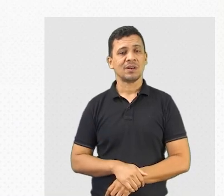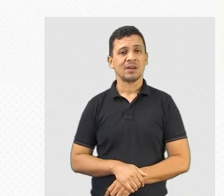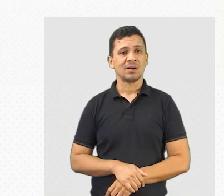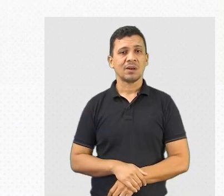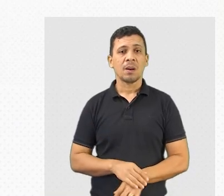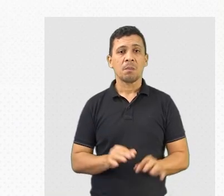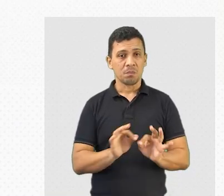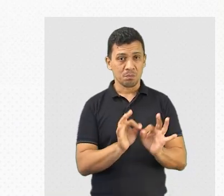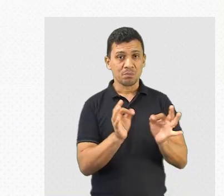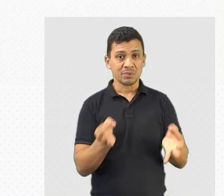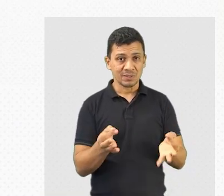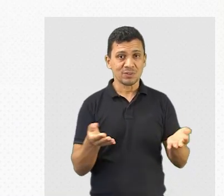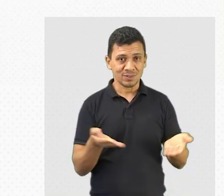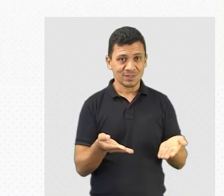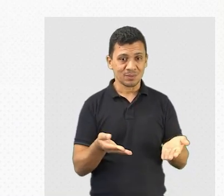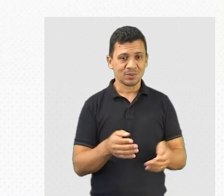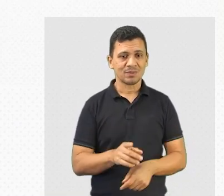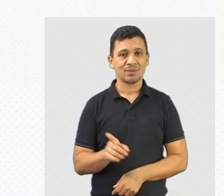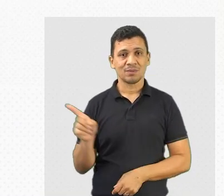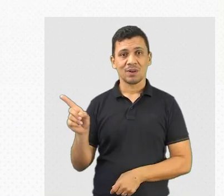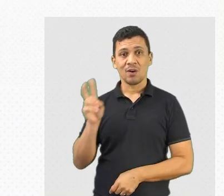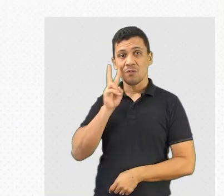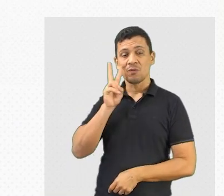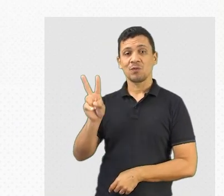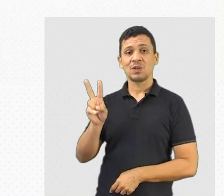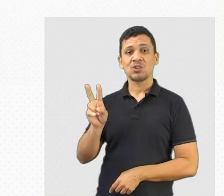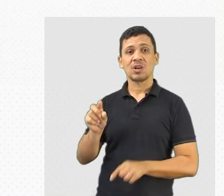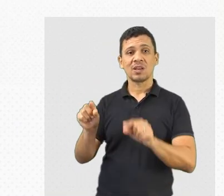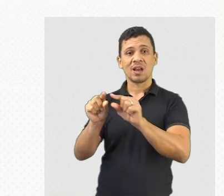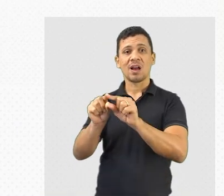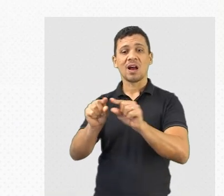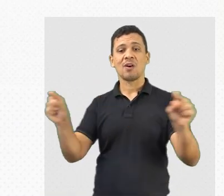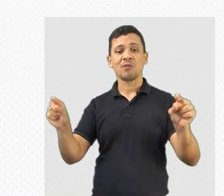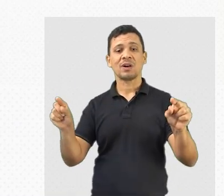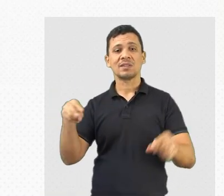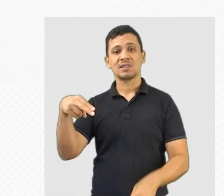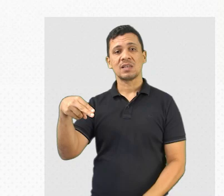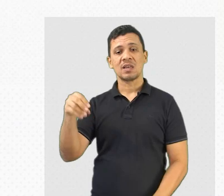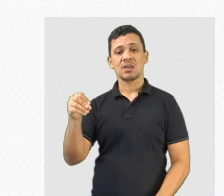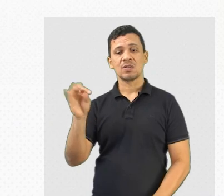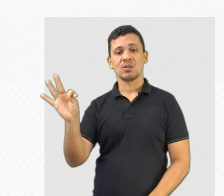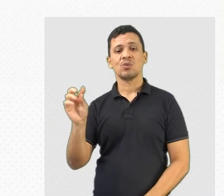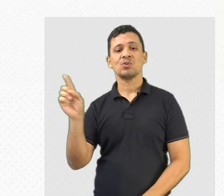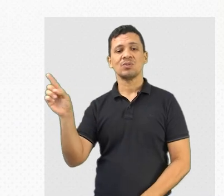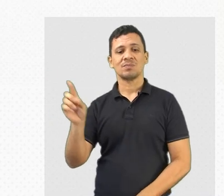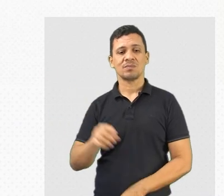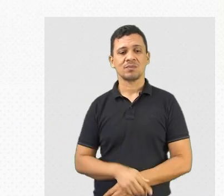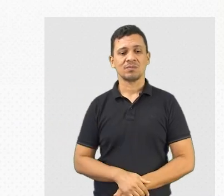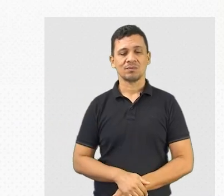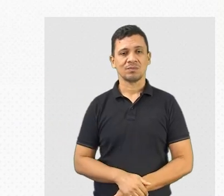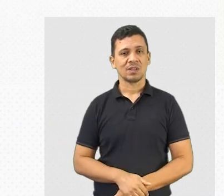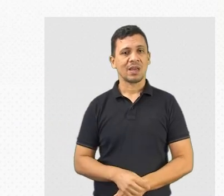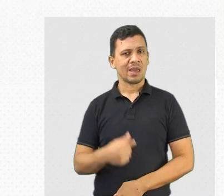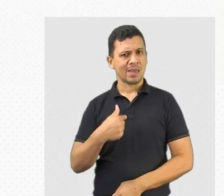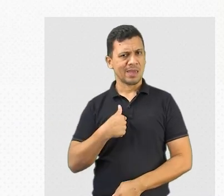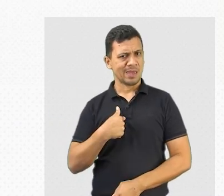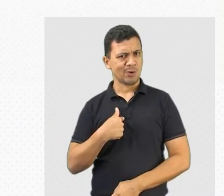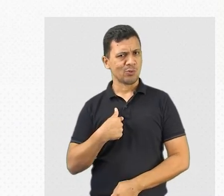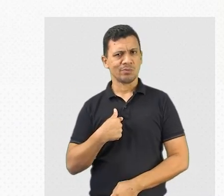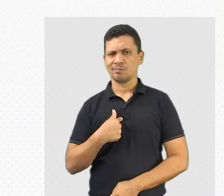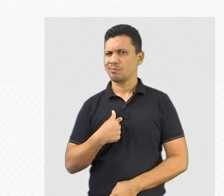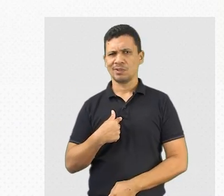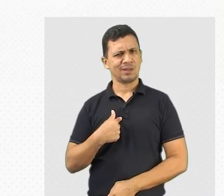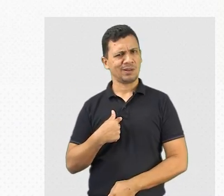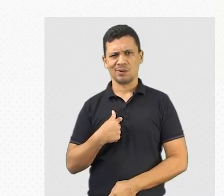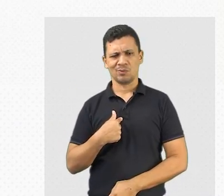que é o presente simples? Olha a forma negativa do presente simples no exemplo. I don't, eu não. I